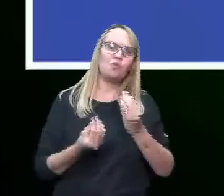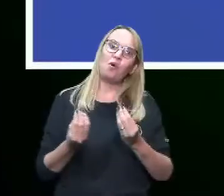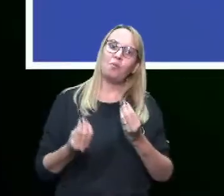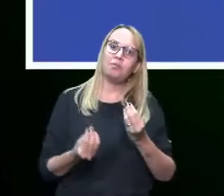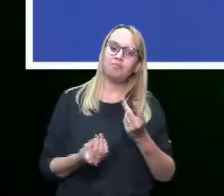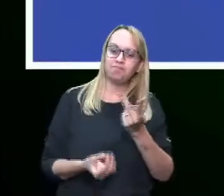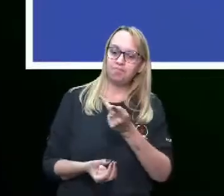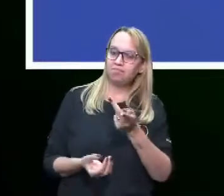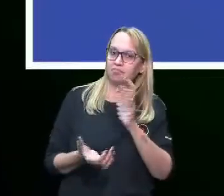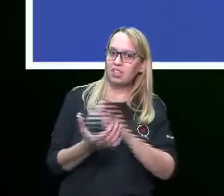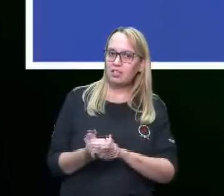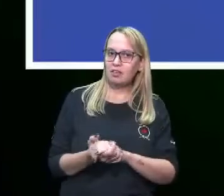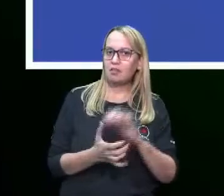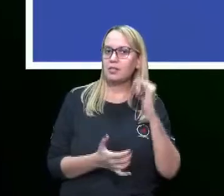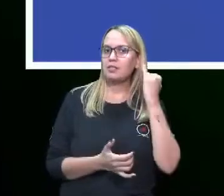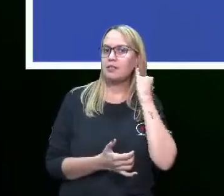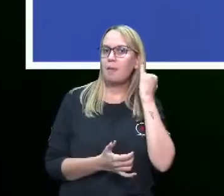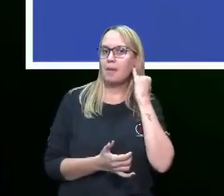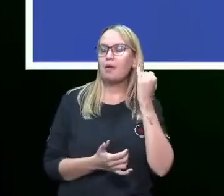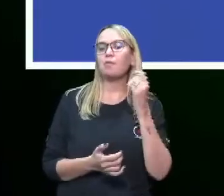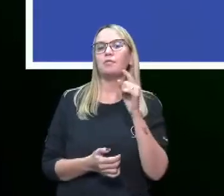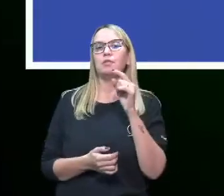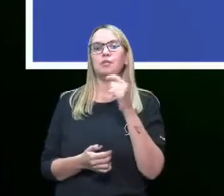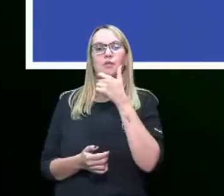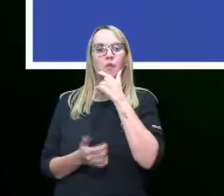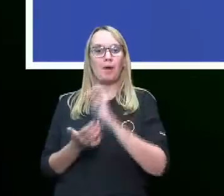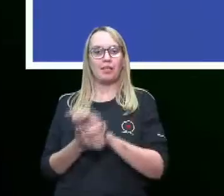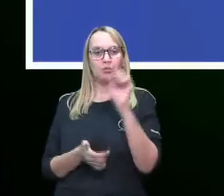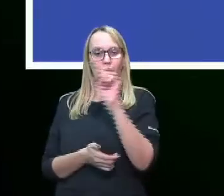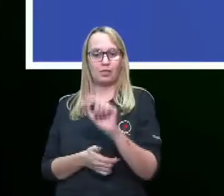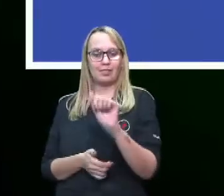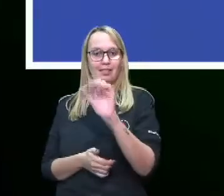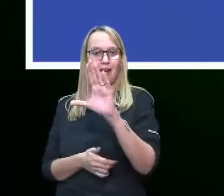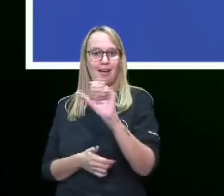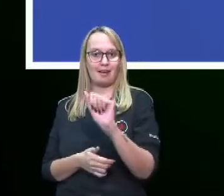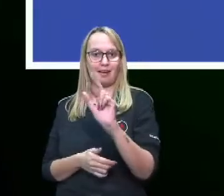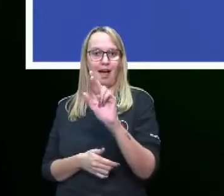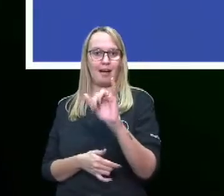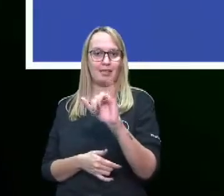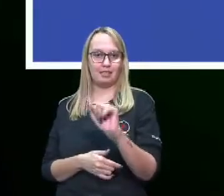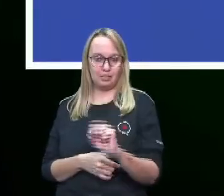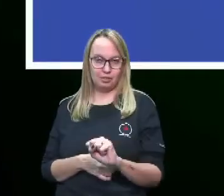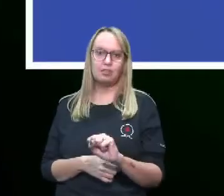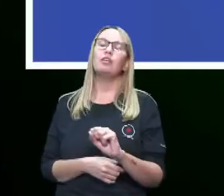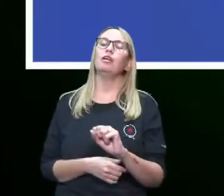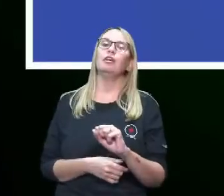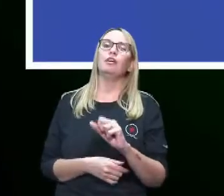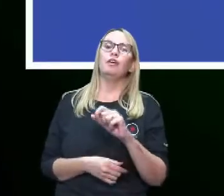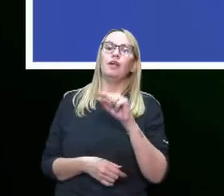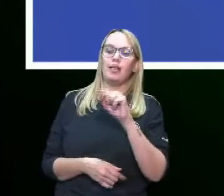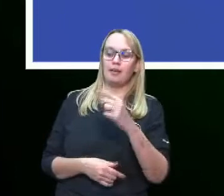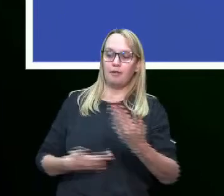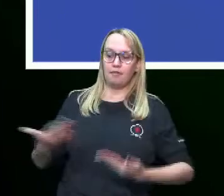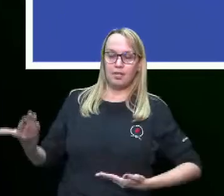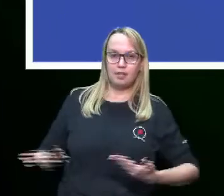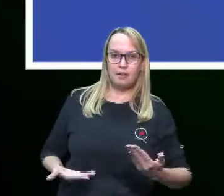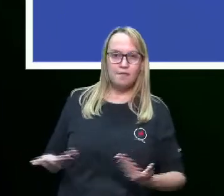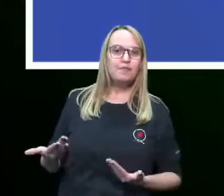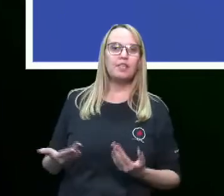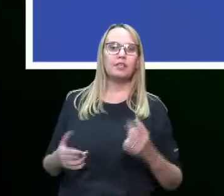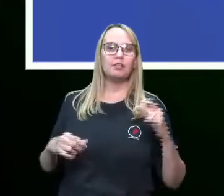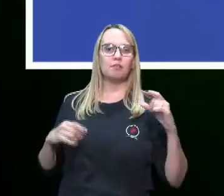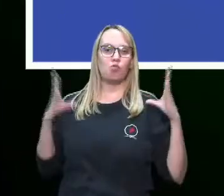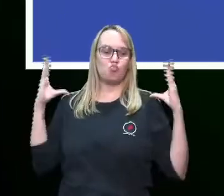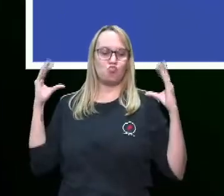casal, Isabel e Zacarias. A Bíblia diz que quando ele vai servir no turno dele, um anjo está lá do lado do